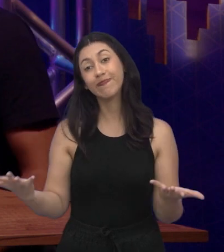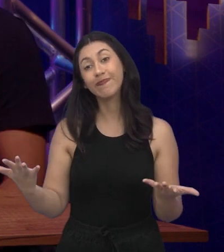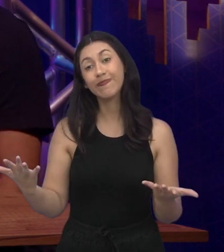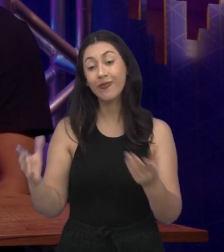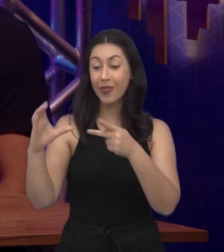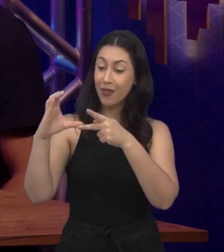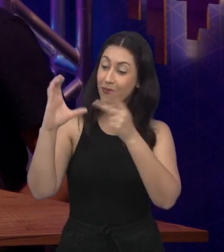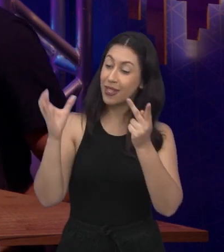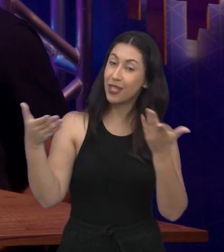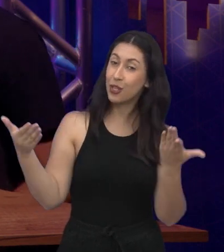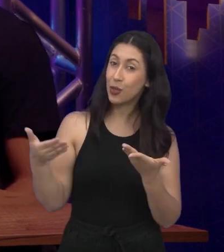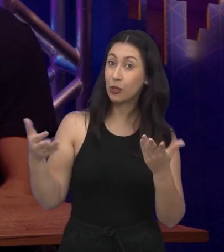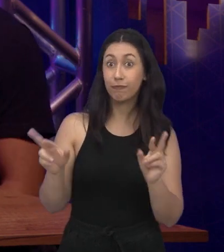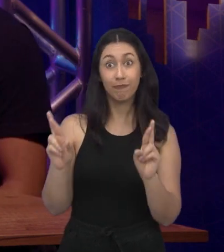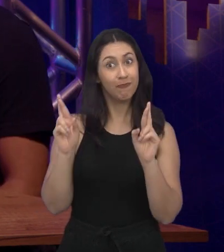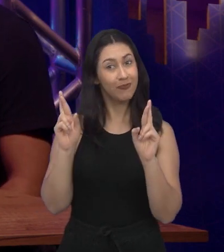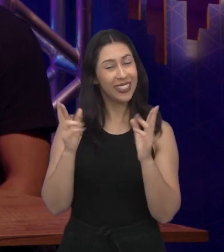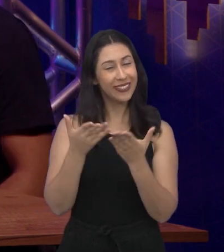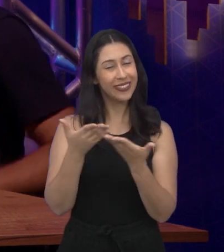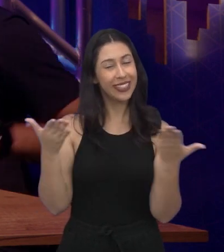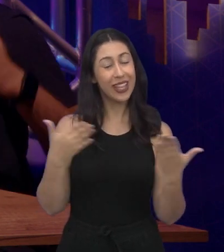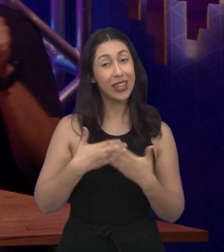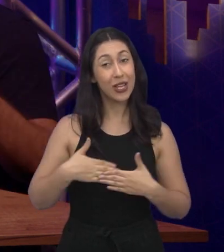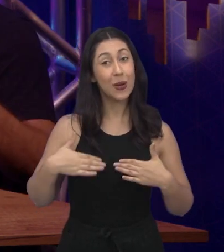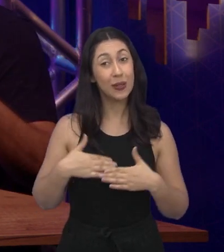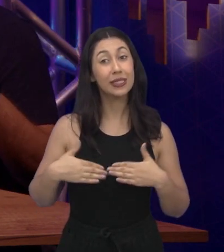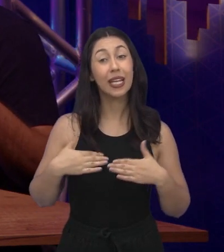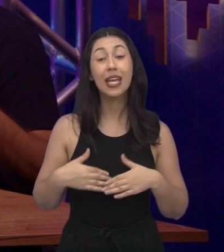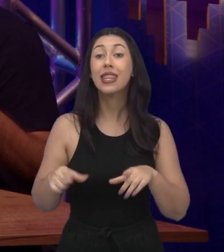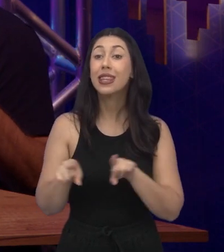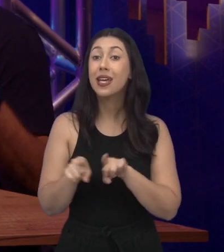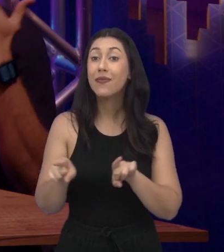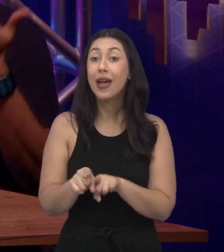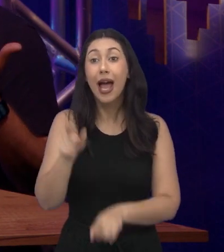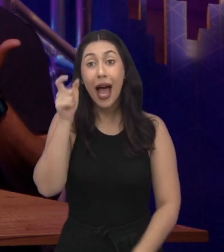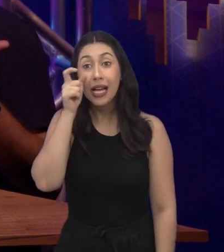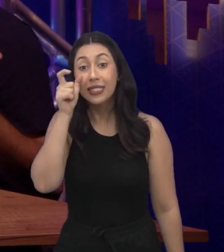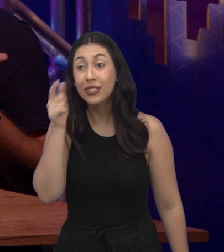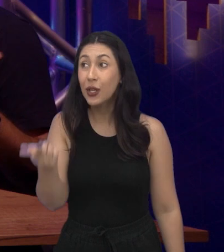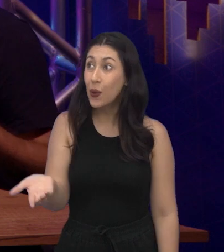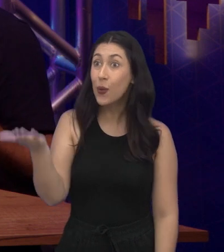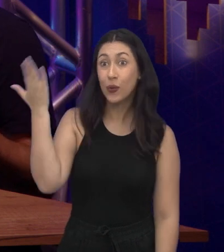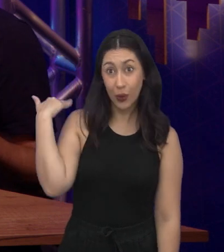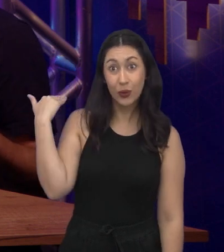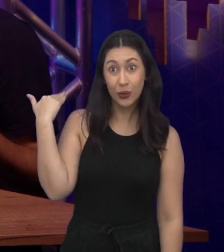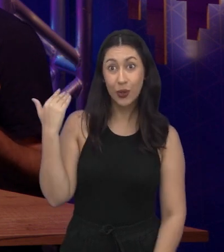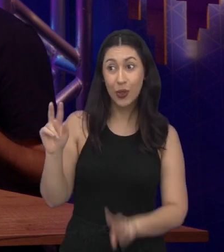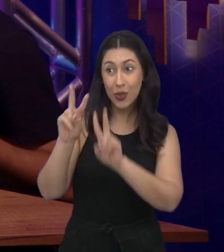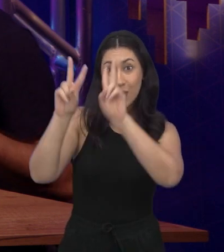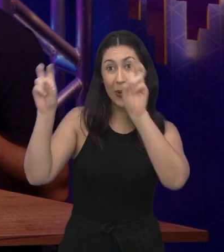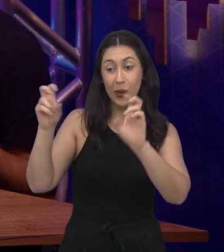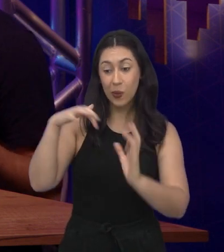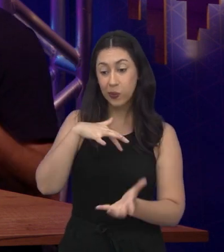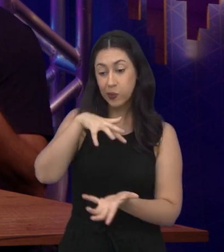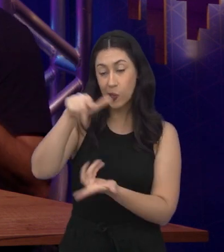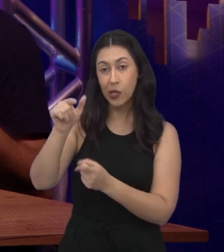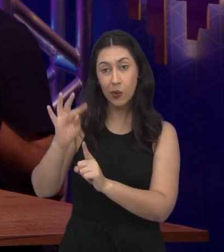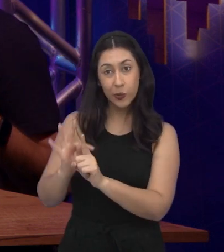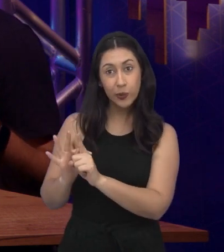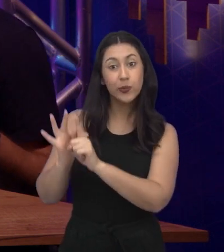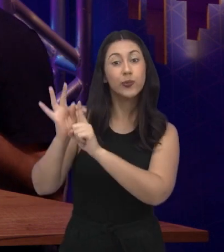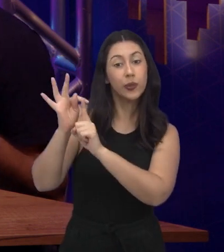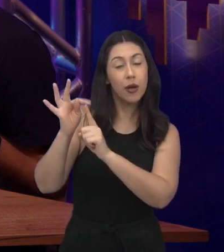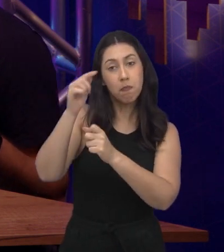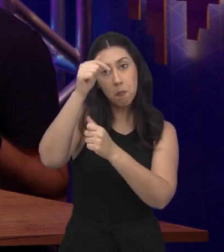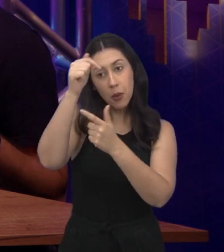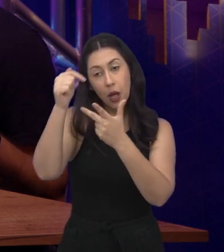esse foi o Pode Ser de hoje, espero que vocês tenham gostado. Não deixe de ver o outro episódio que a gente fez sobre aquecimento global, que a gente falou de outras